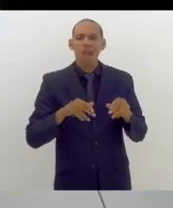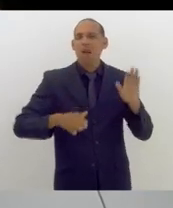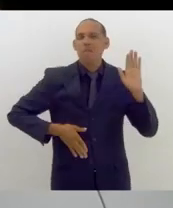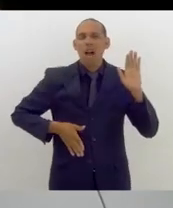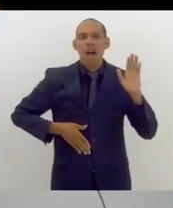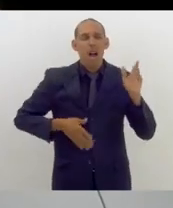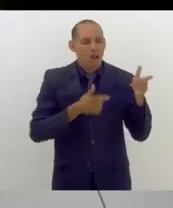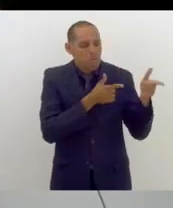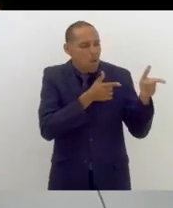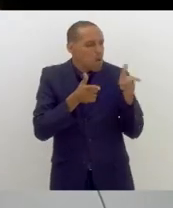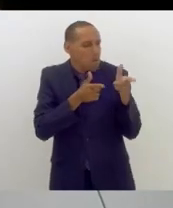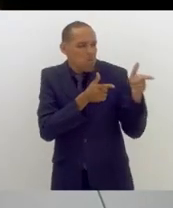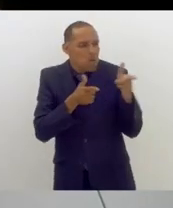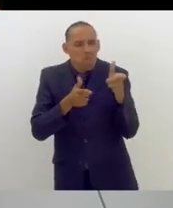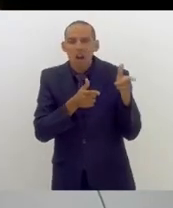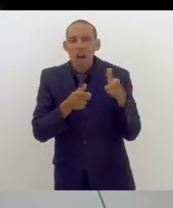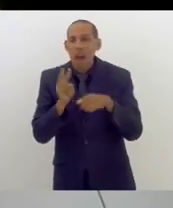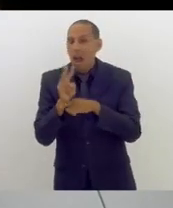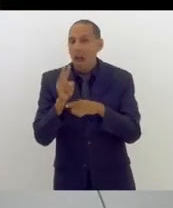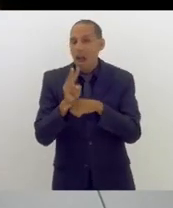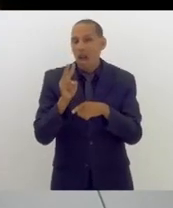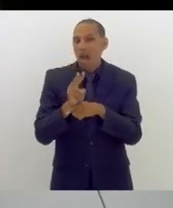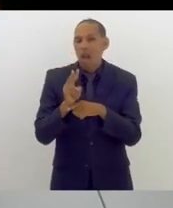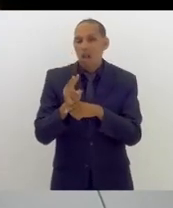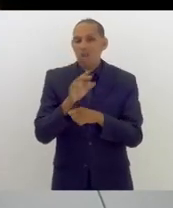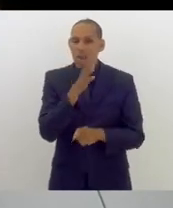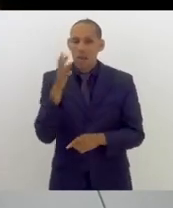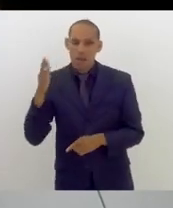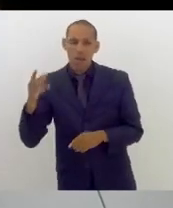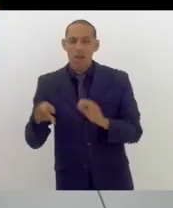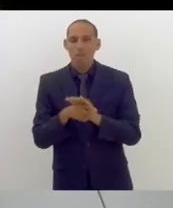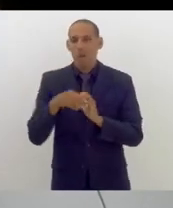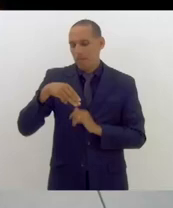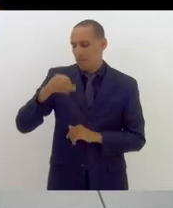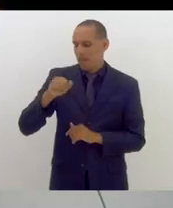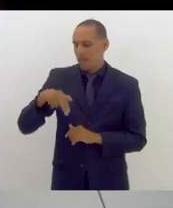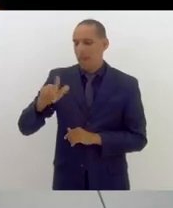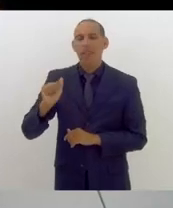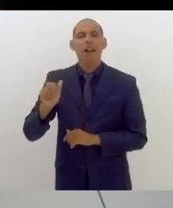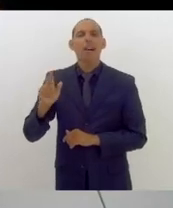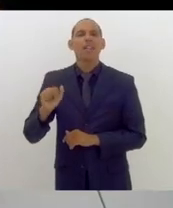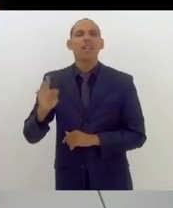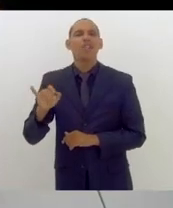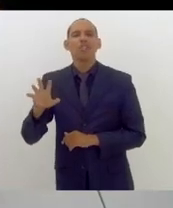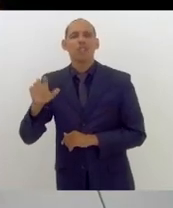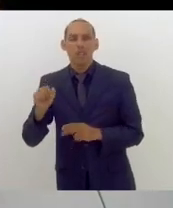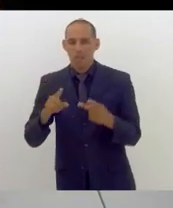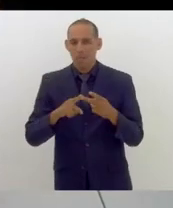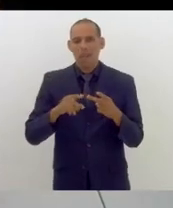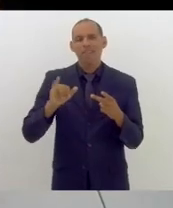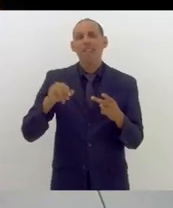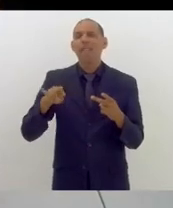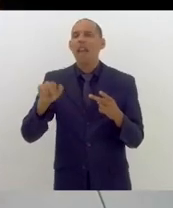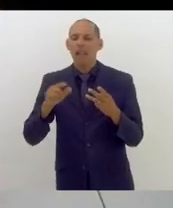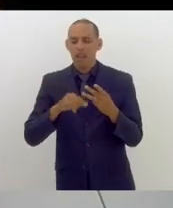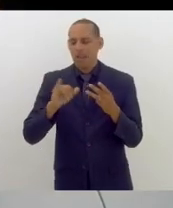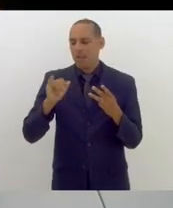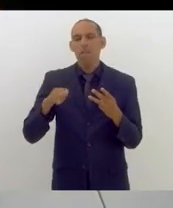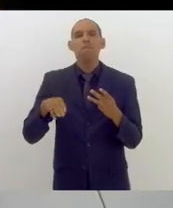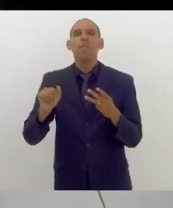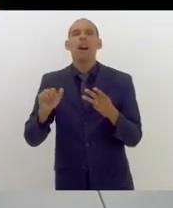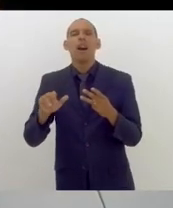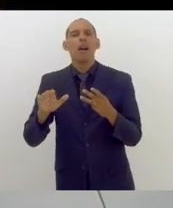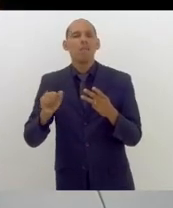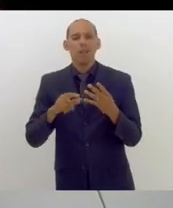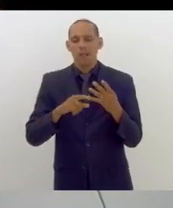pela guarda Ambiental de Mangaratiba pela guarda Ambiental do Estado do Rio de Janeiro pelo inéia pelo Ibama e pela